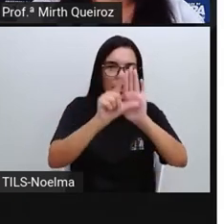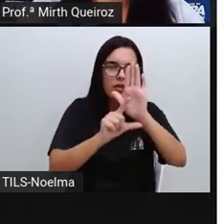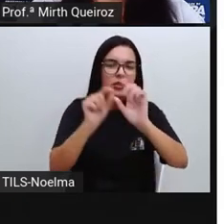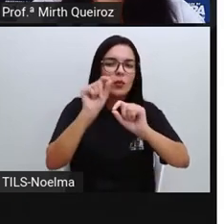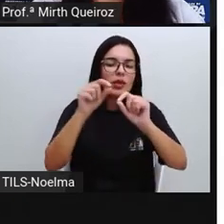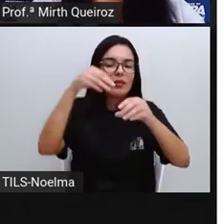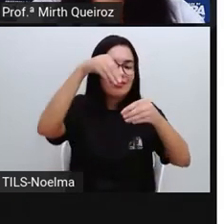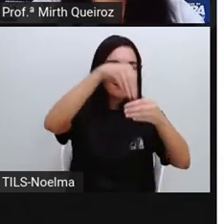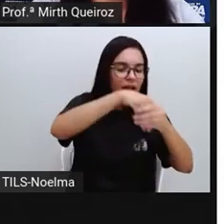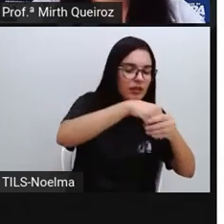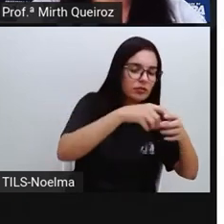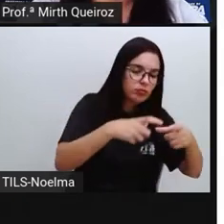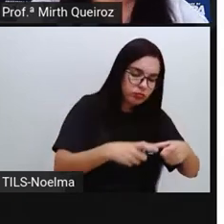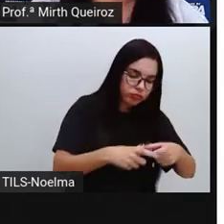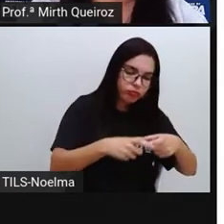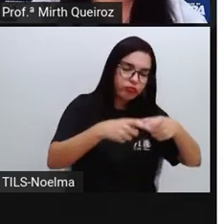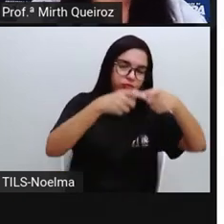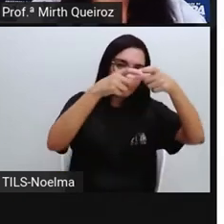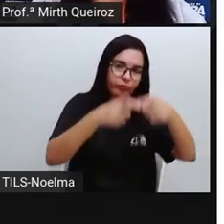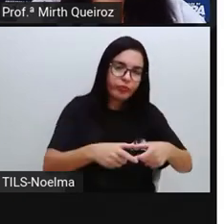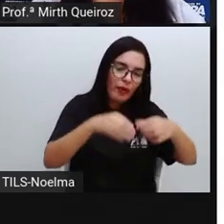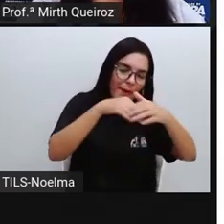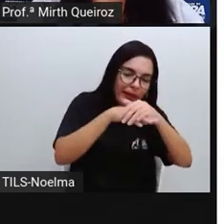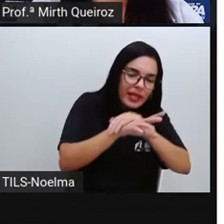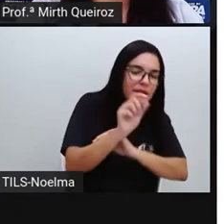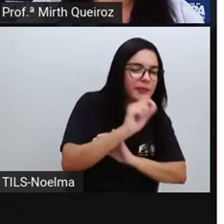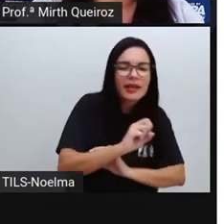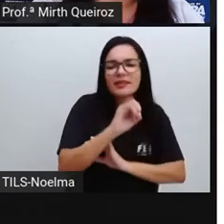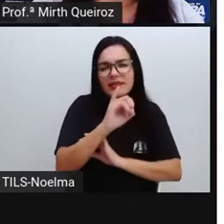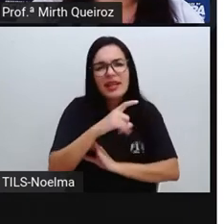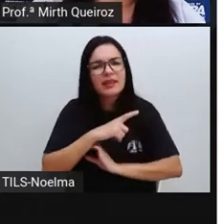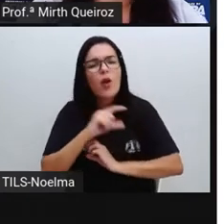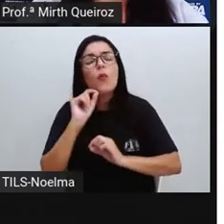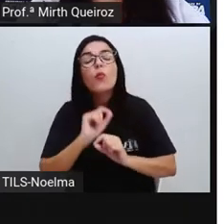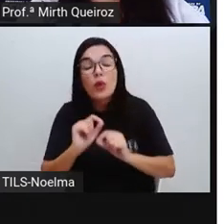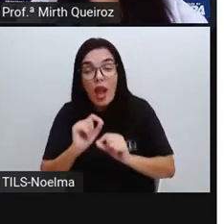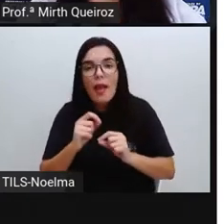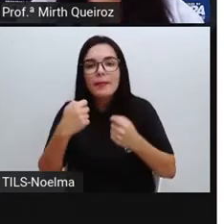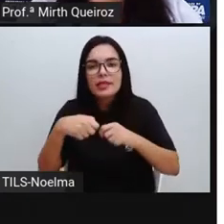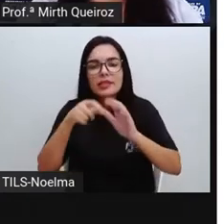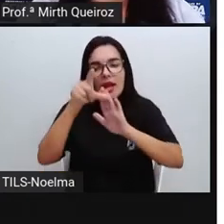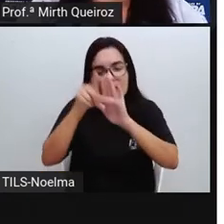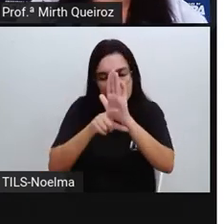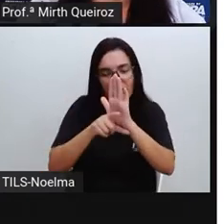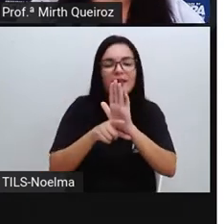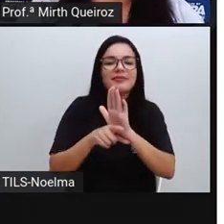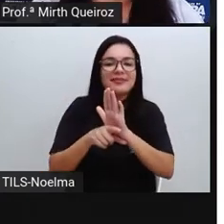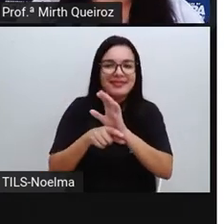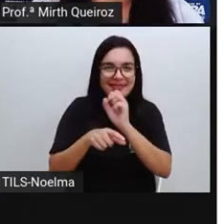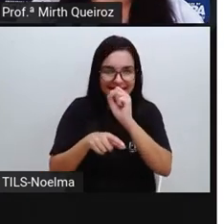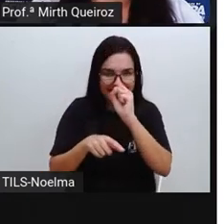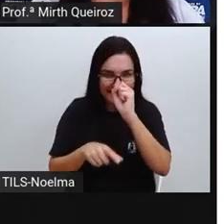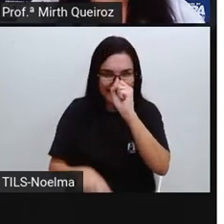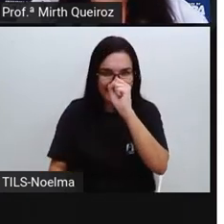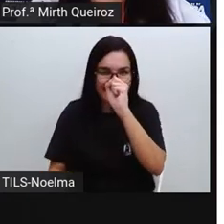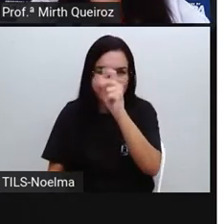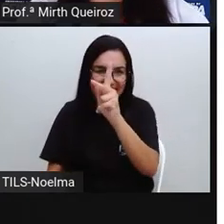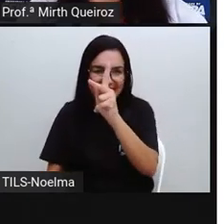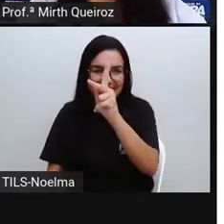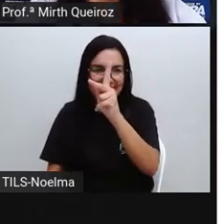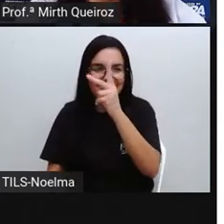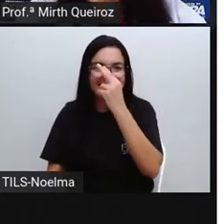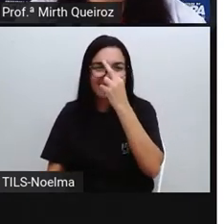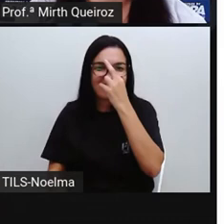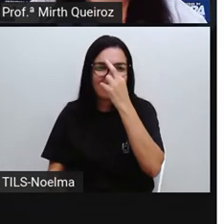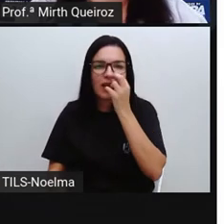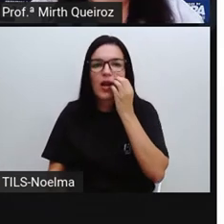cápsula. O brinquedo que vocês colocaram, se vocês escreveram uma carta, coloca a carta, jornal, revista. Eu